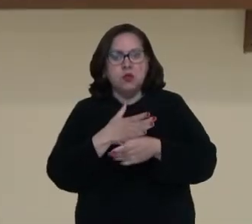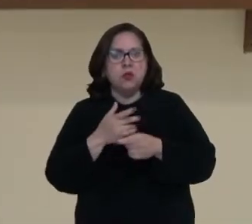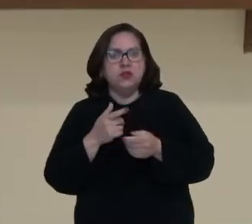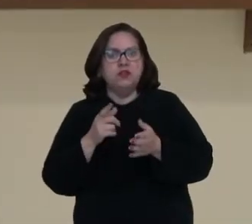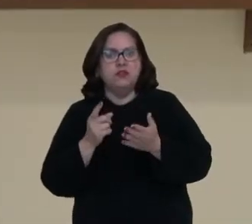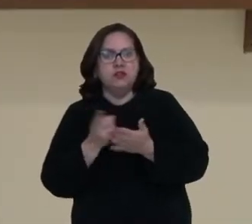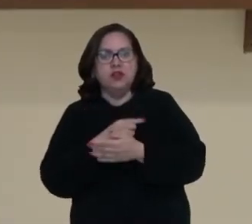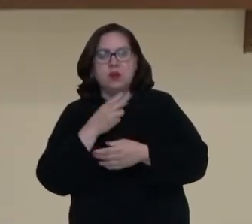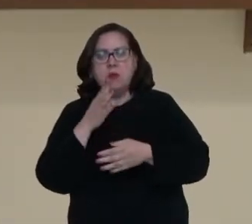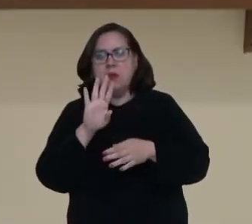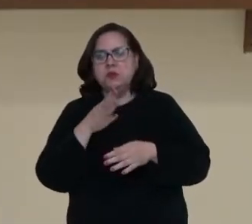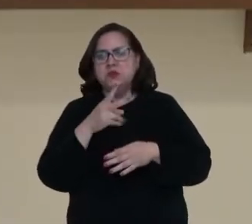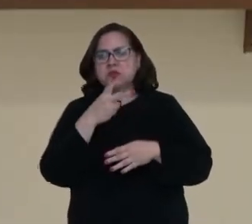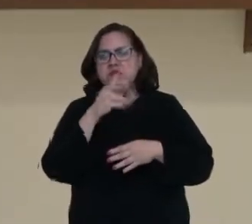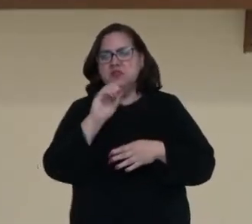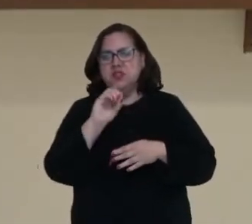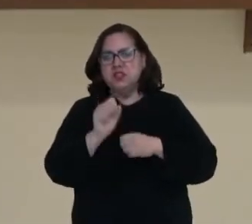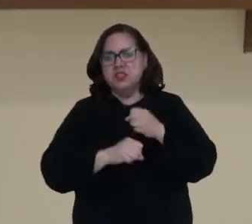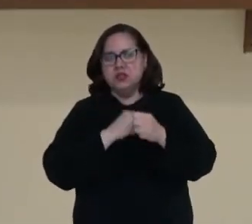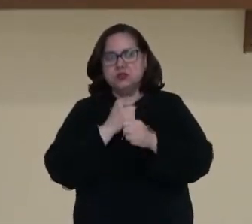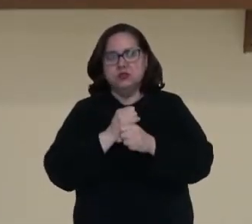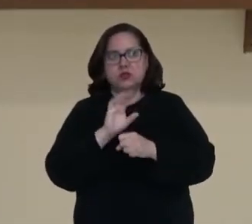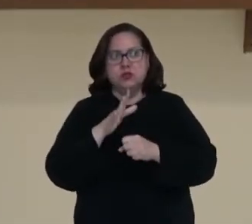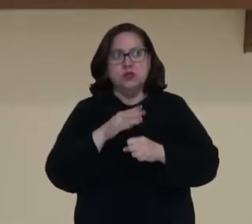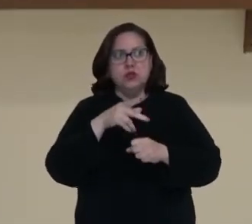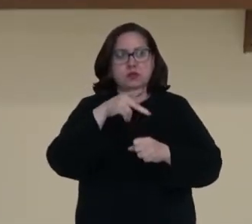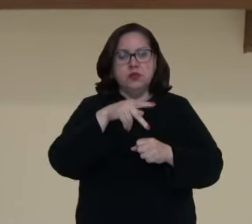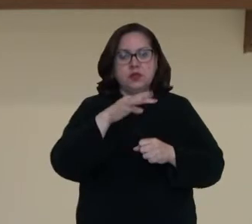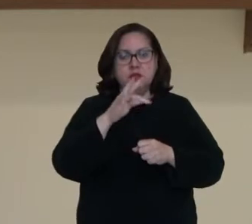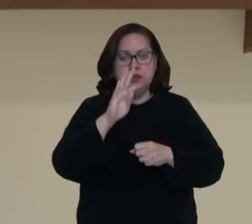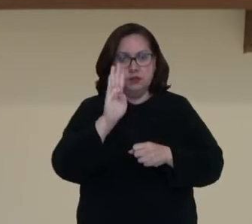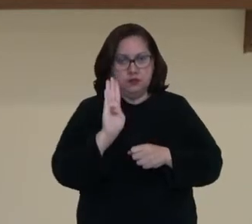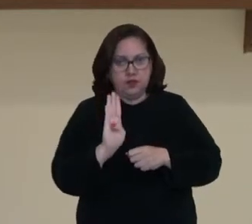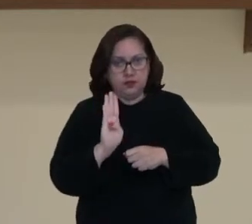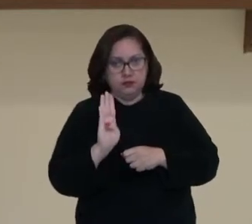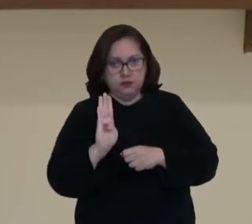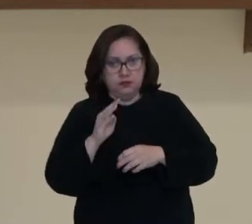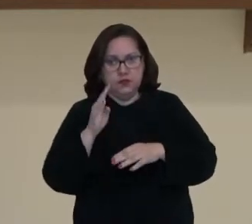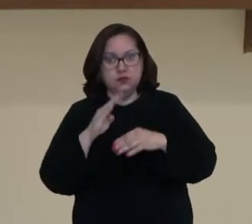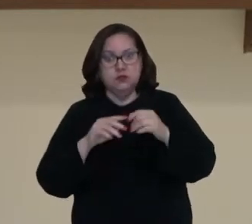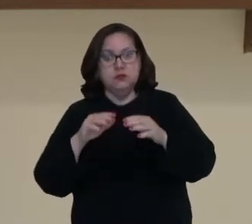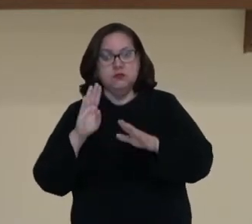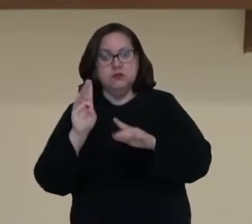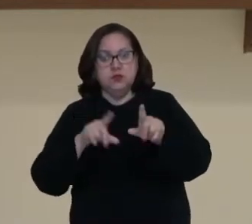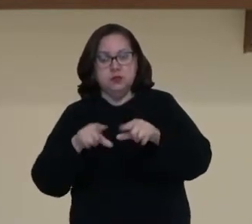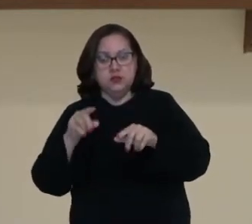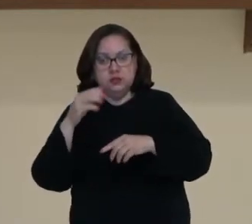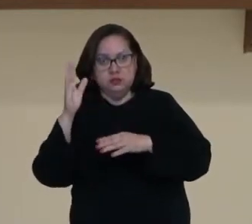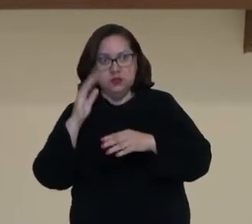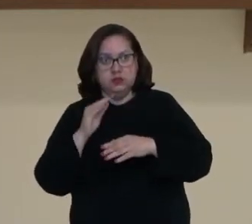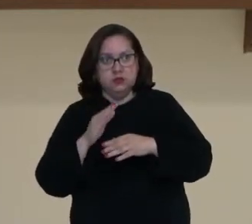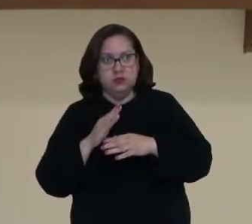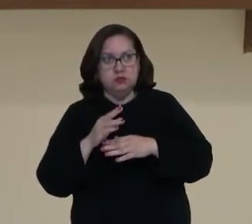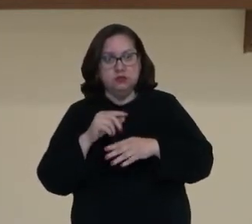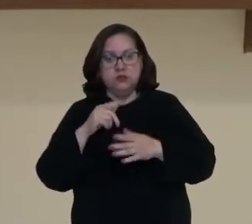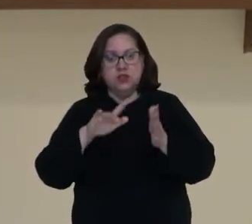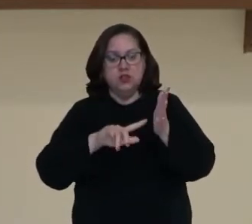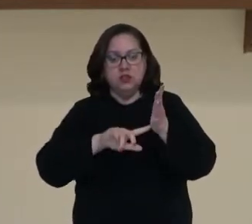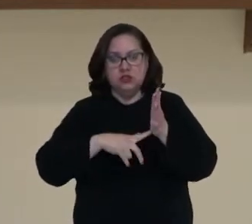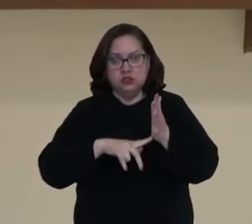quase 20 anos. Alguns deles são o PTB, que era o Partido Trabalhista Brasileiro, apoiado por